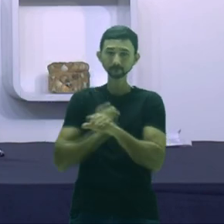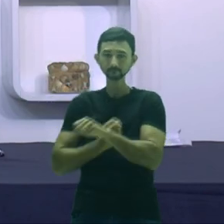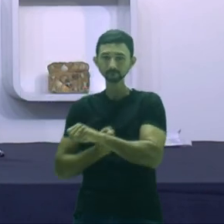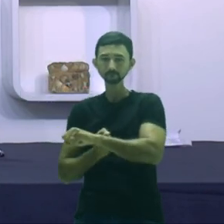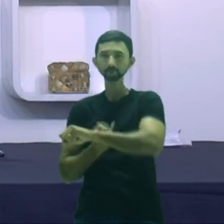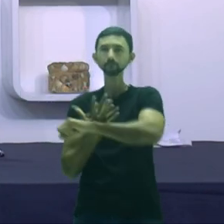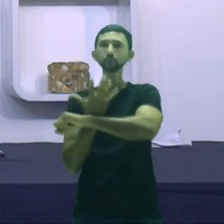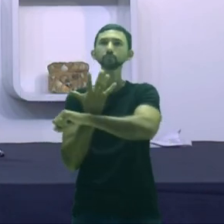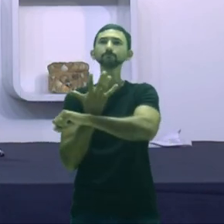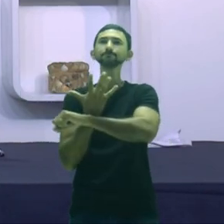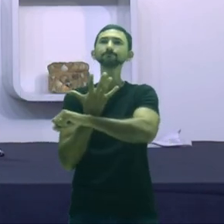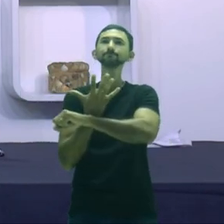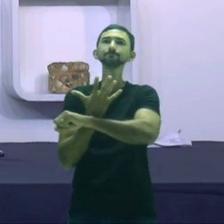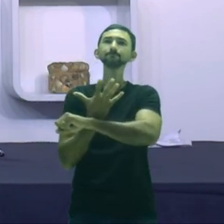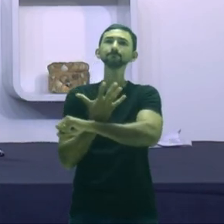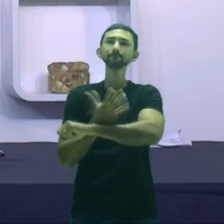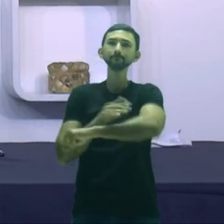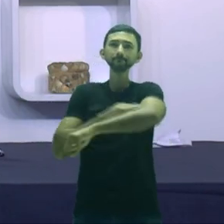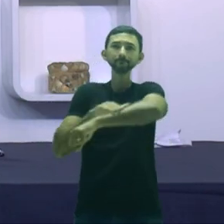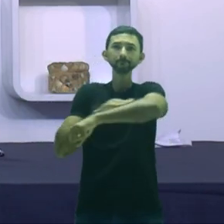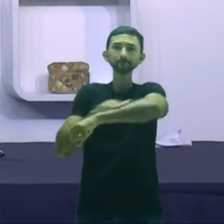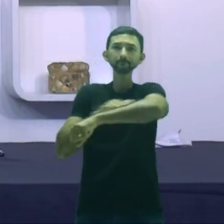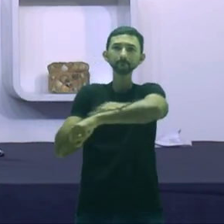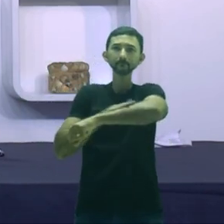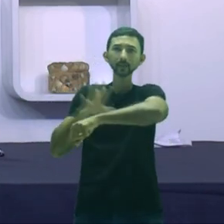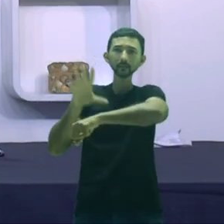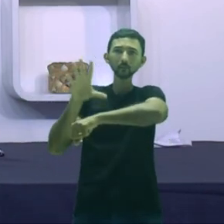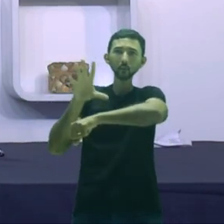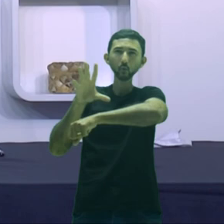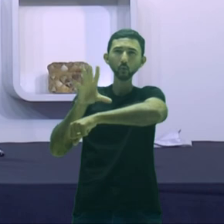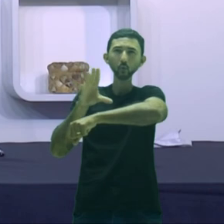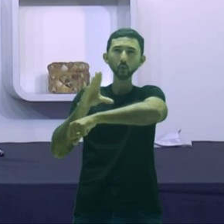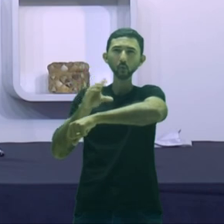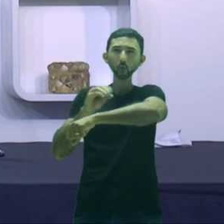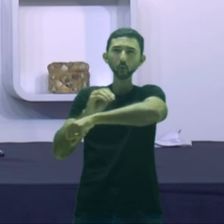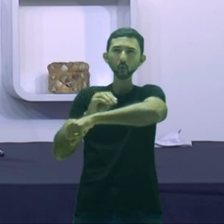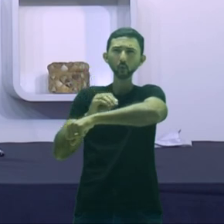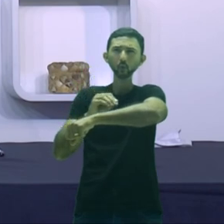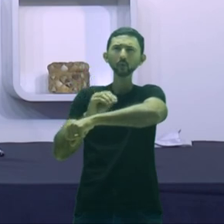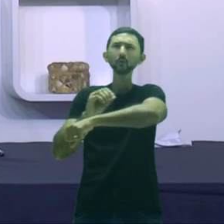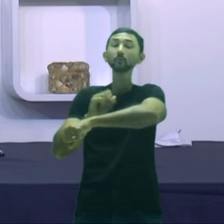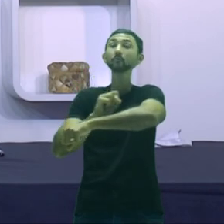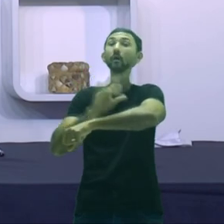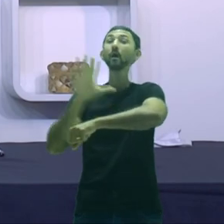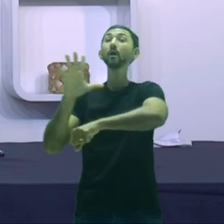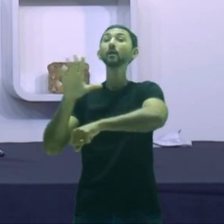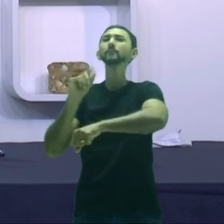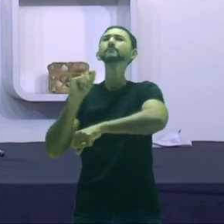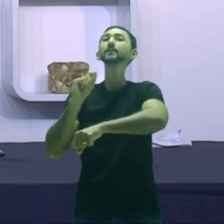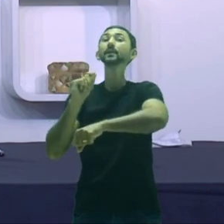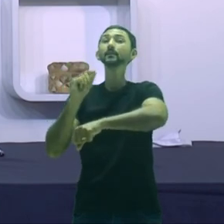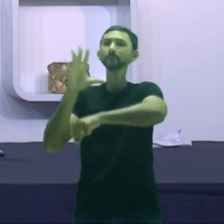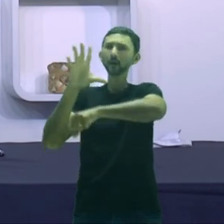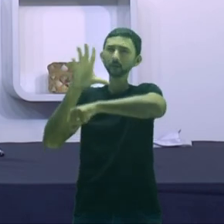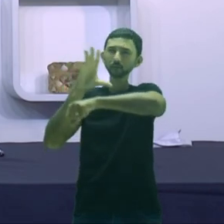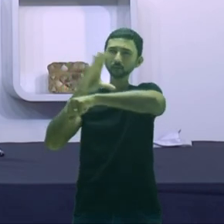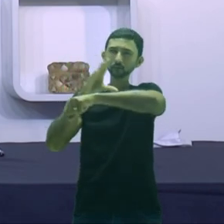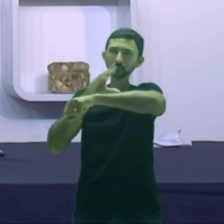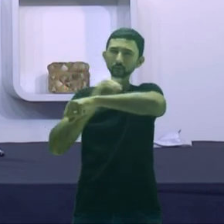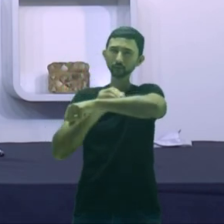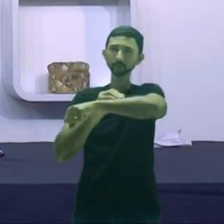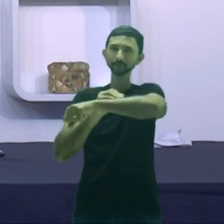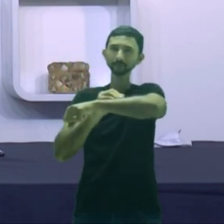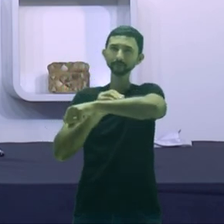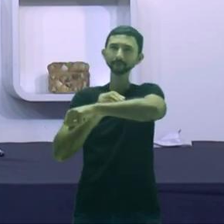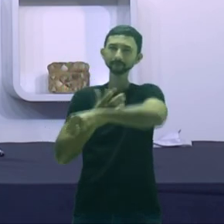expressar o fenótipo. Então a sua pele vai ficar mais o quê? Mais clara ou mais escura? Vai ficar mais escura.